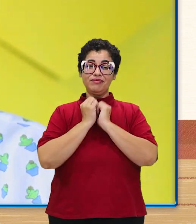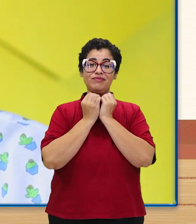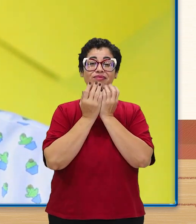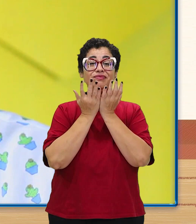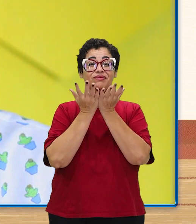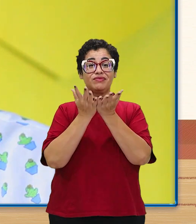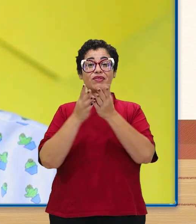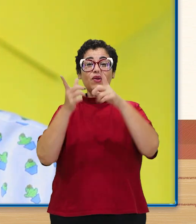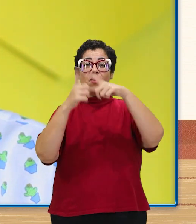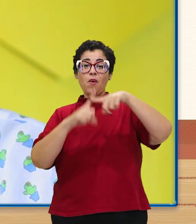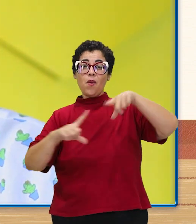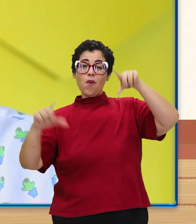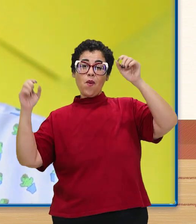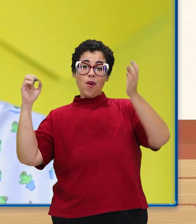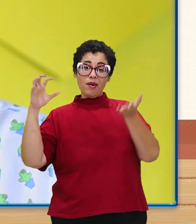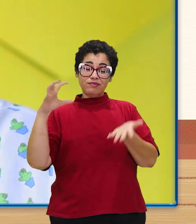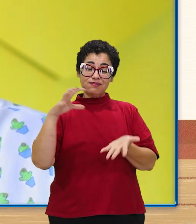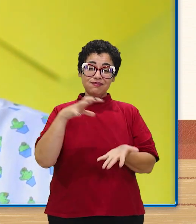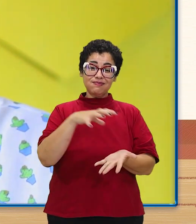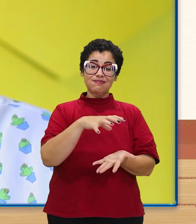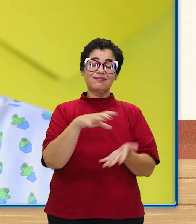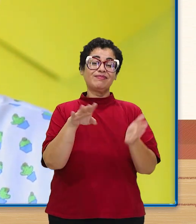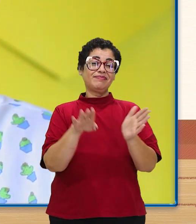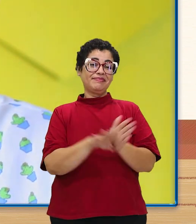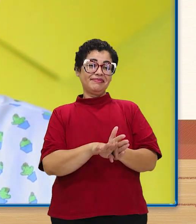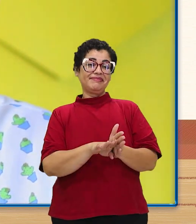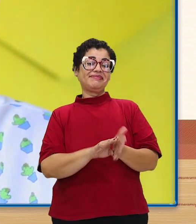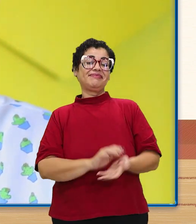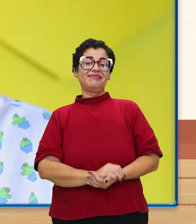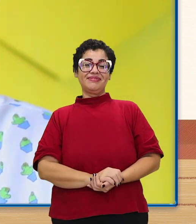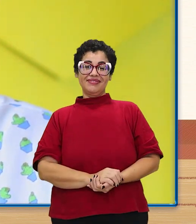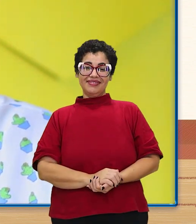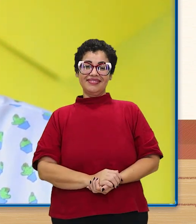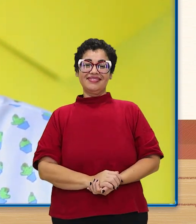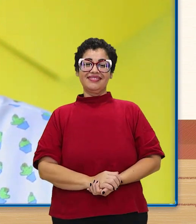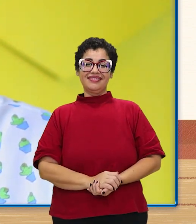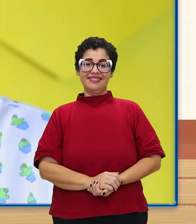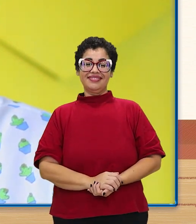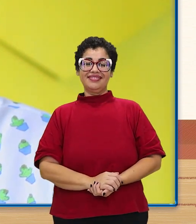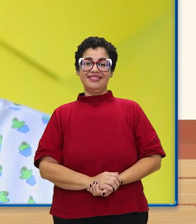aquela lua brilhante chegou.